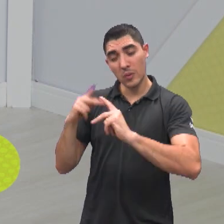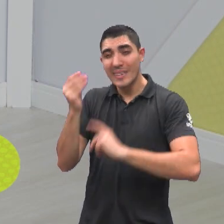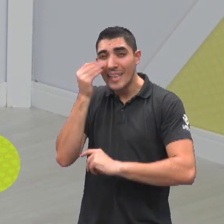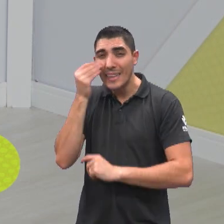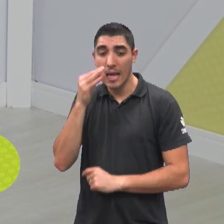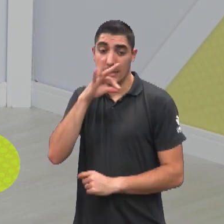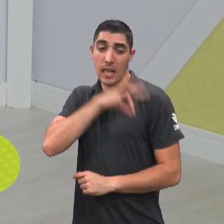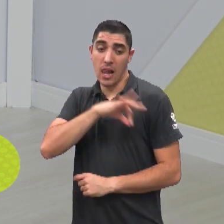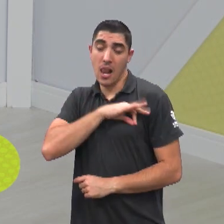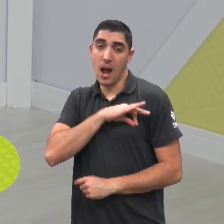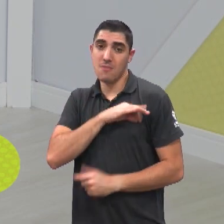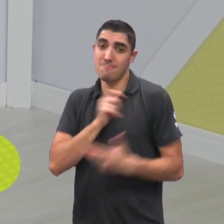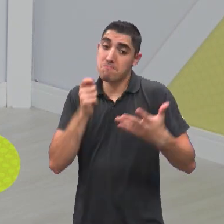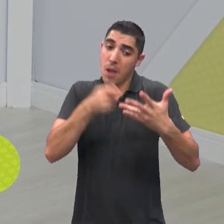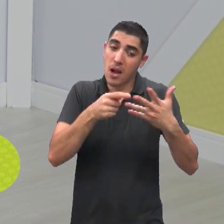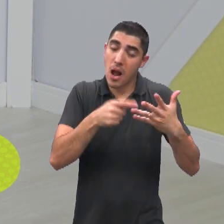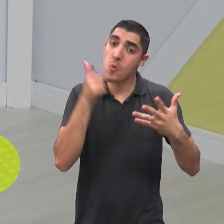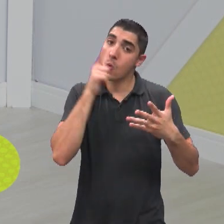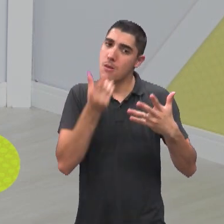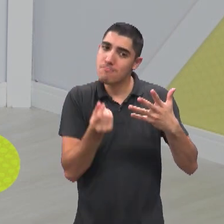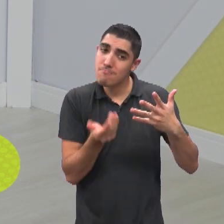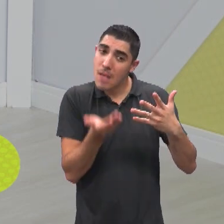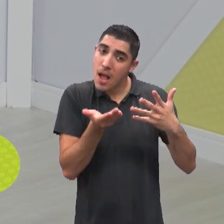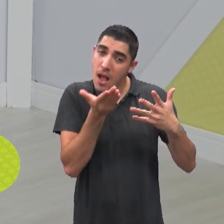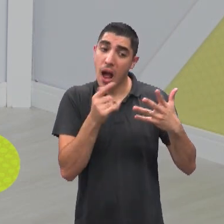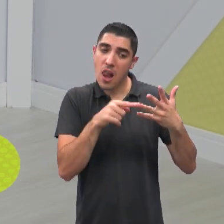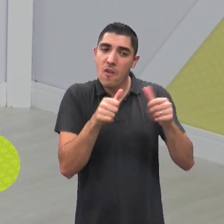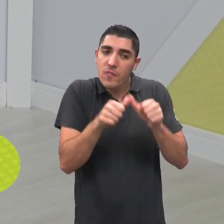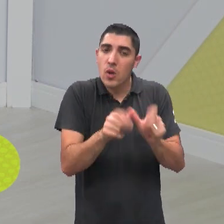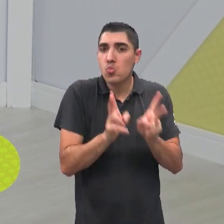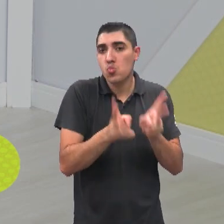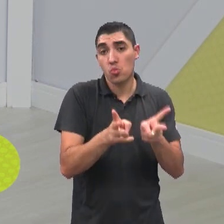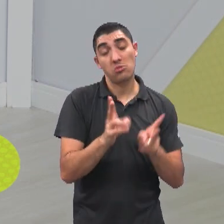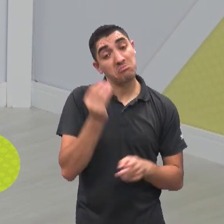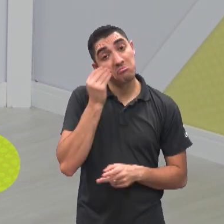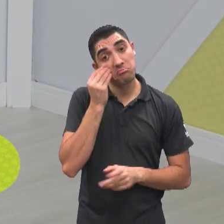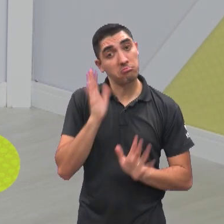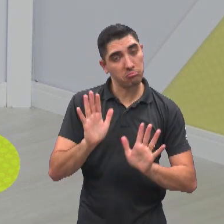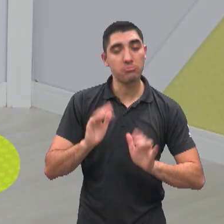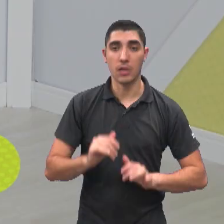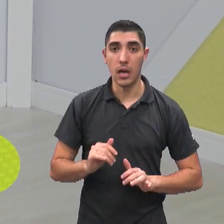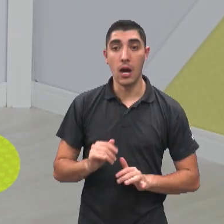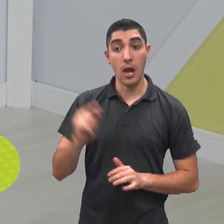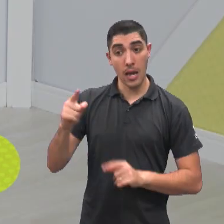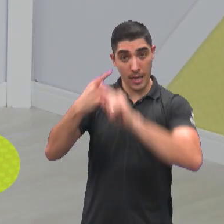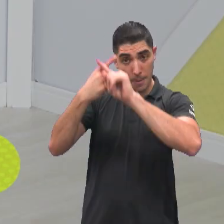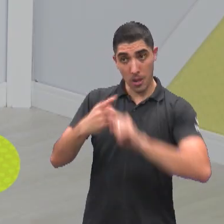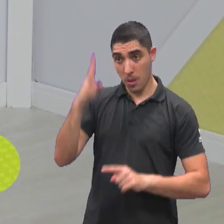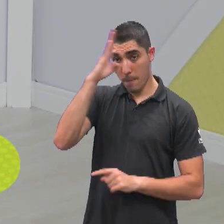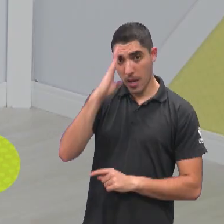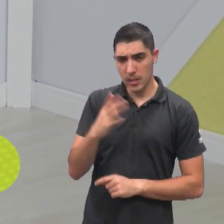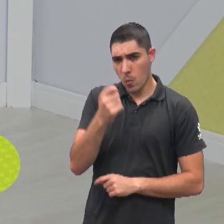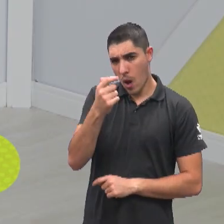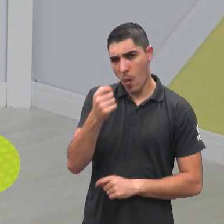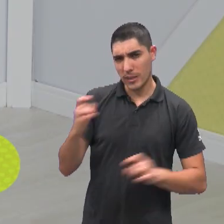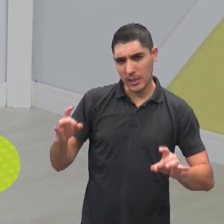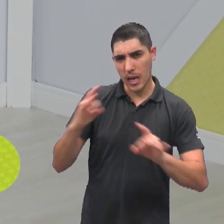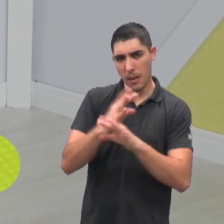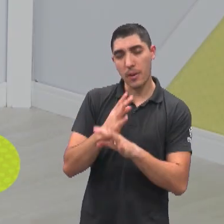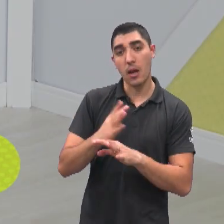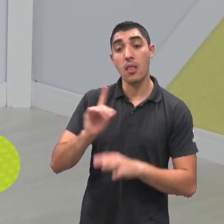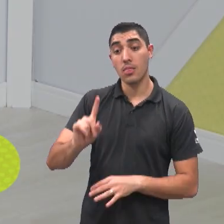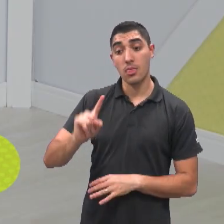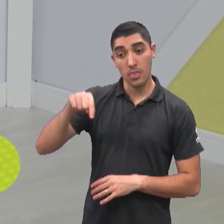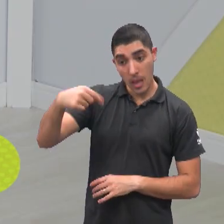condições para ambas, para a equipe e também para o jogador. O NBB está chegando na sua reta final agora, a partir daí